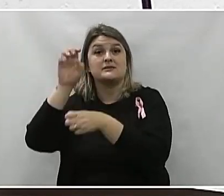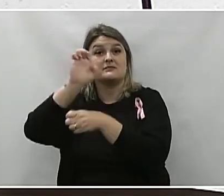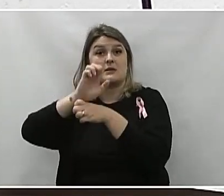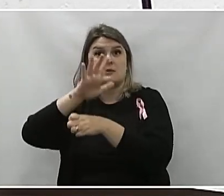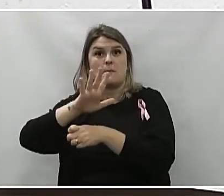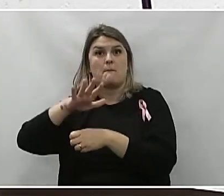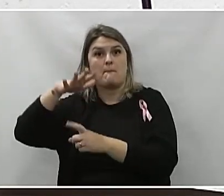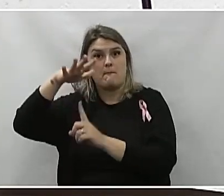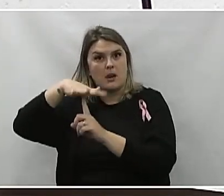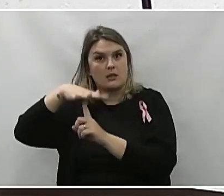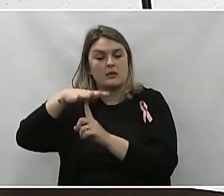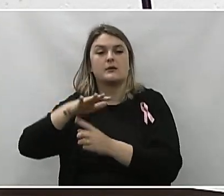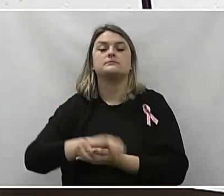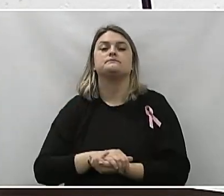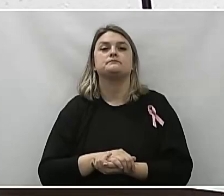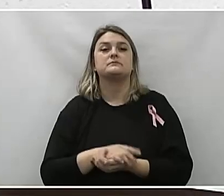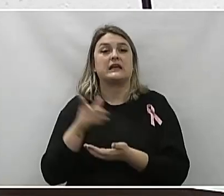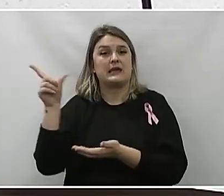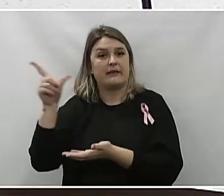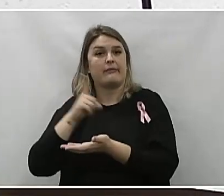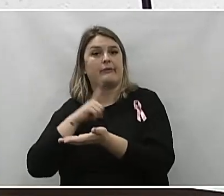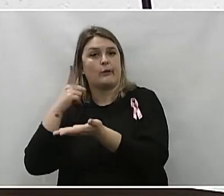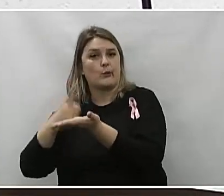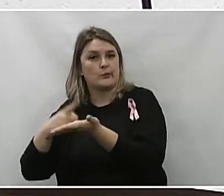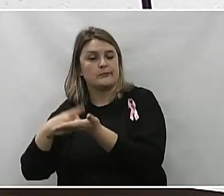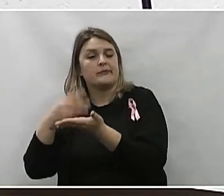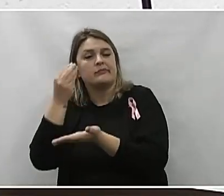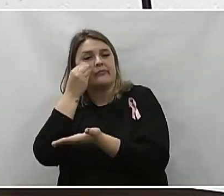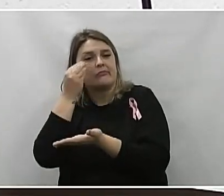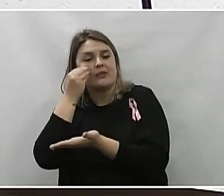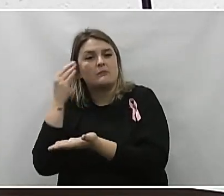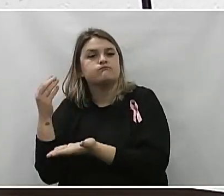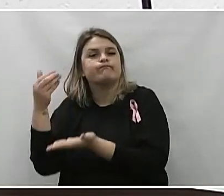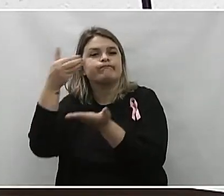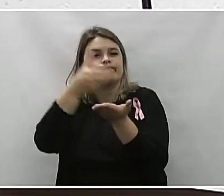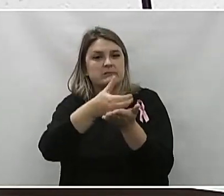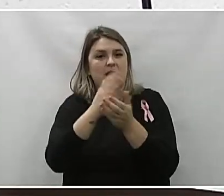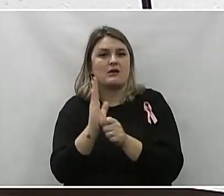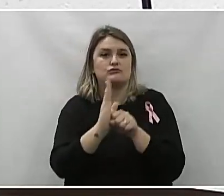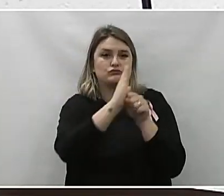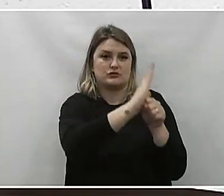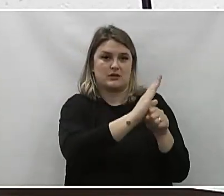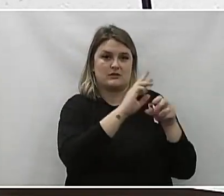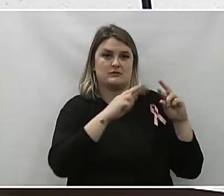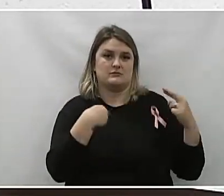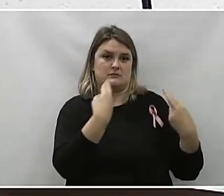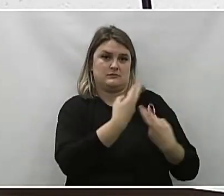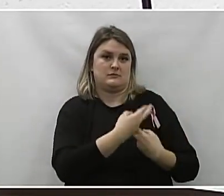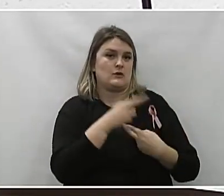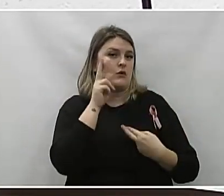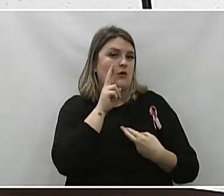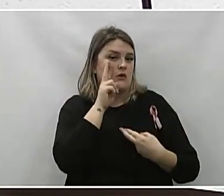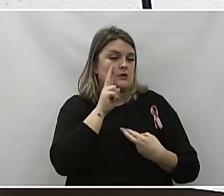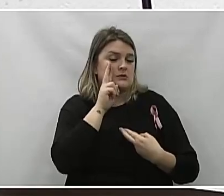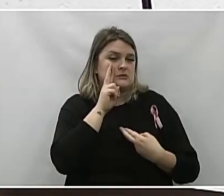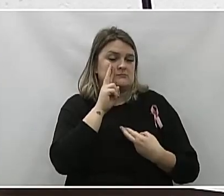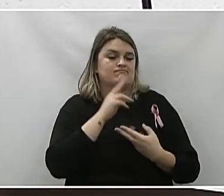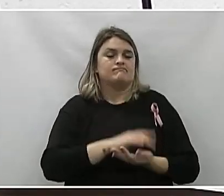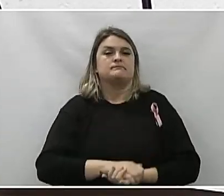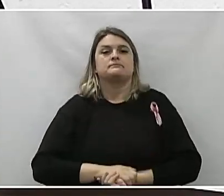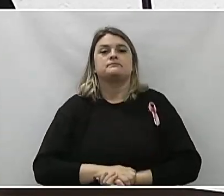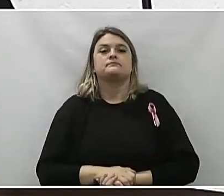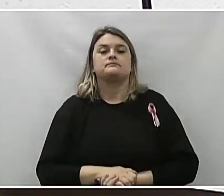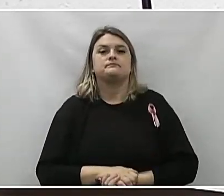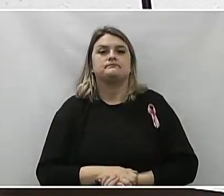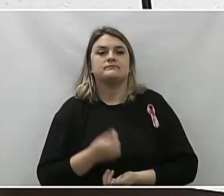Paraná e tem esse compromisso de buscar para gente estar como é que eu posso